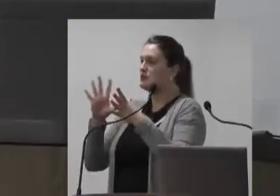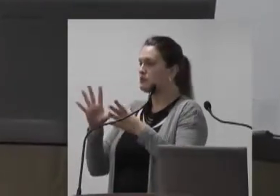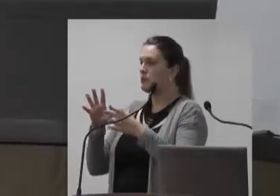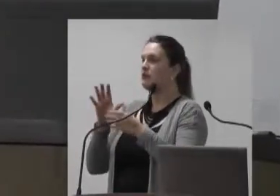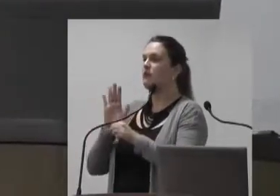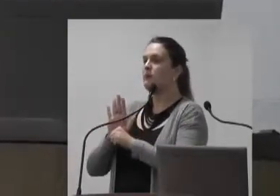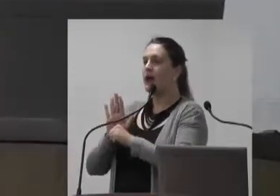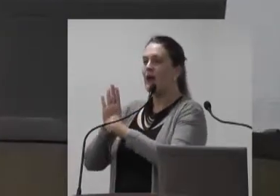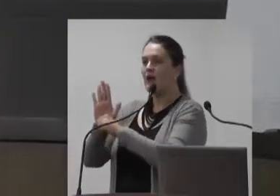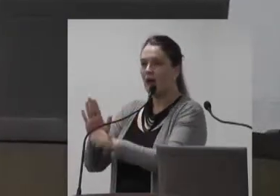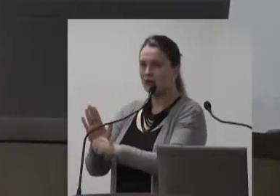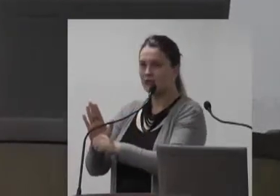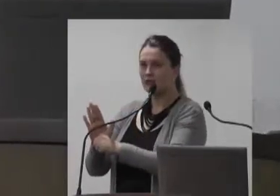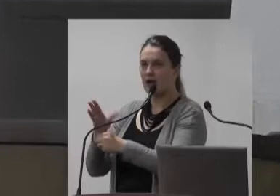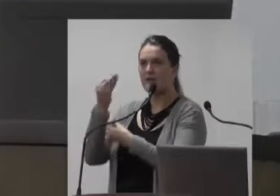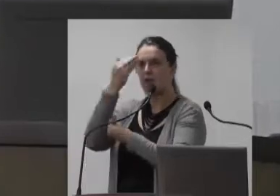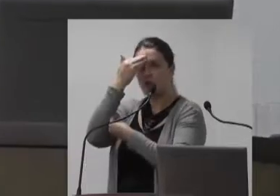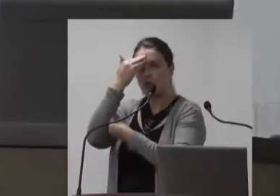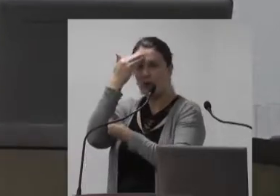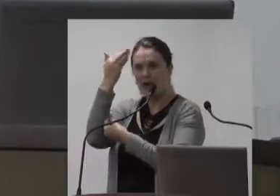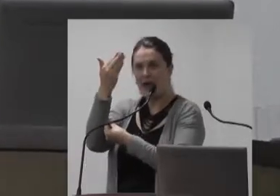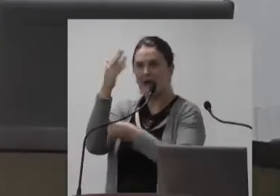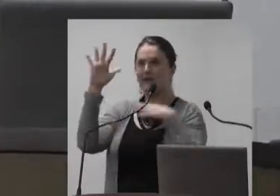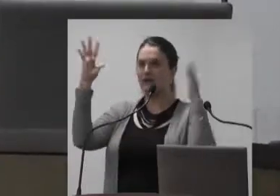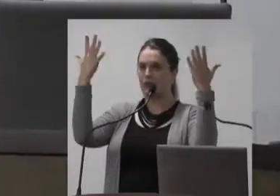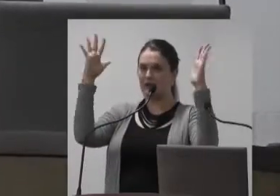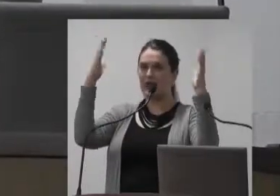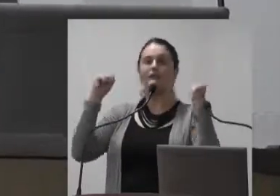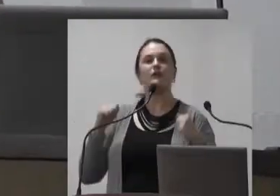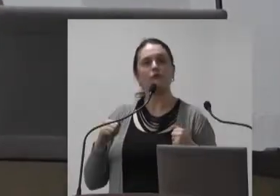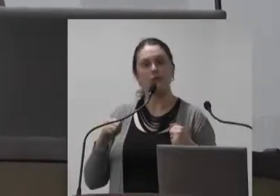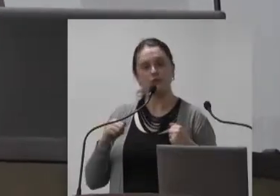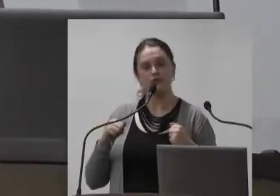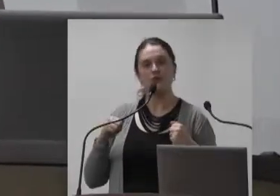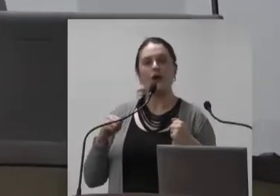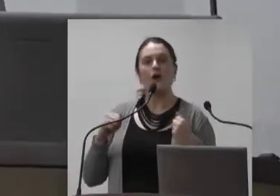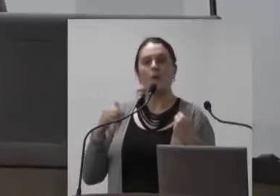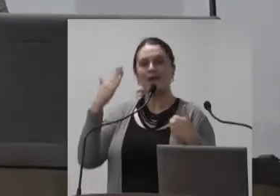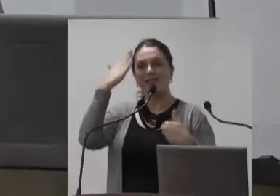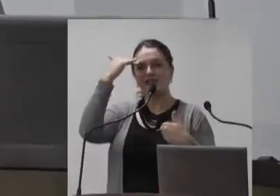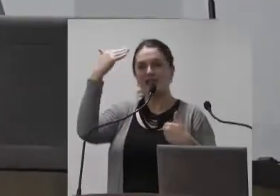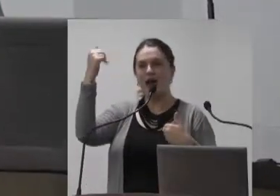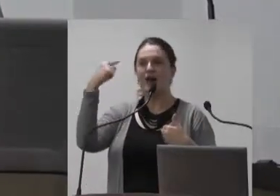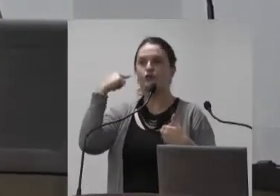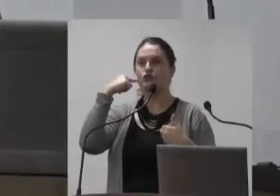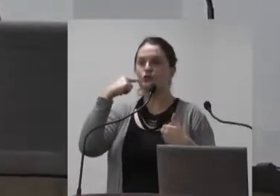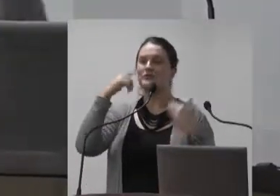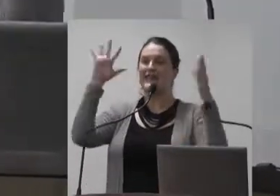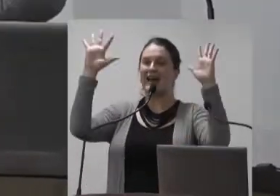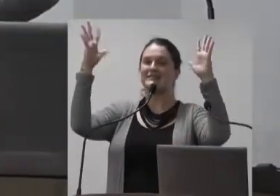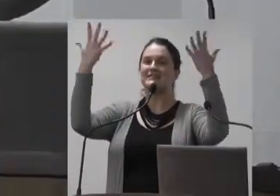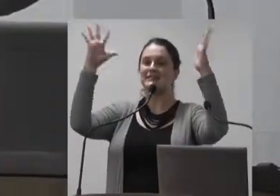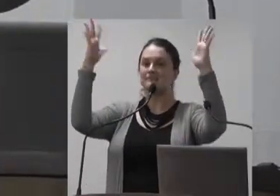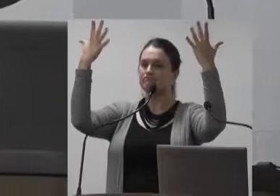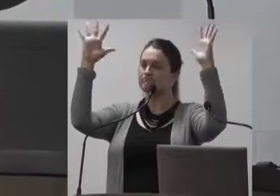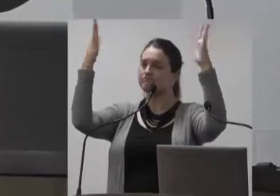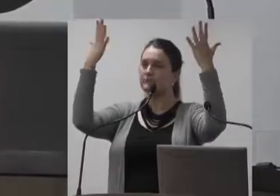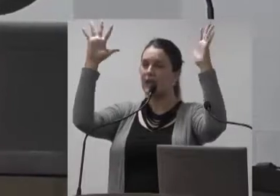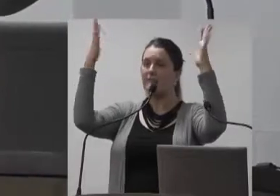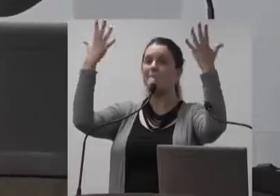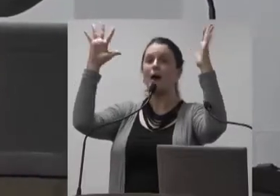estou disponível para ajudar. Então, muito obrigada, obrigada. Então, vamos homenagear os surdos